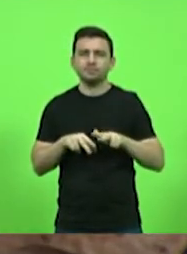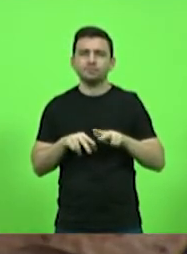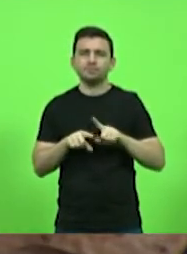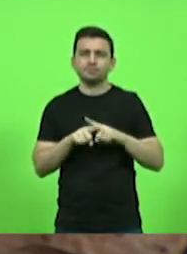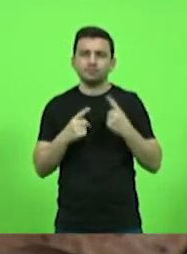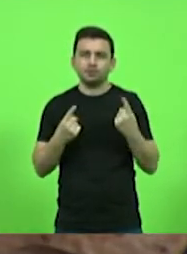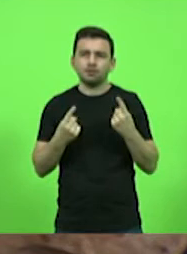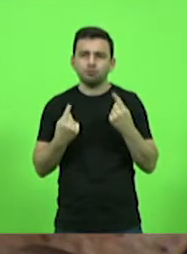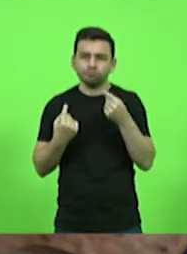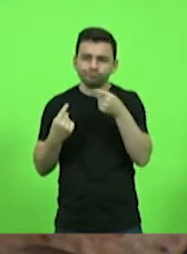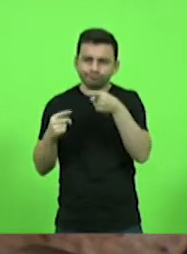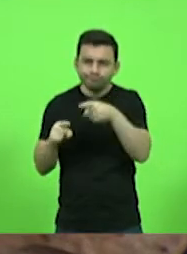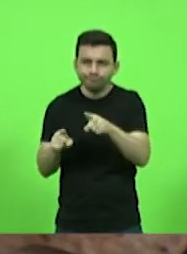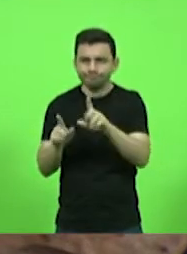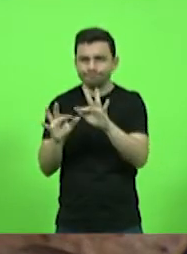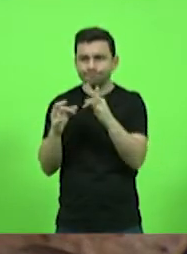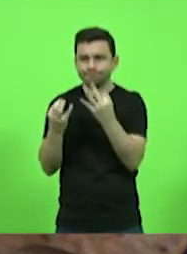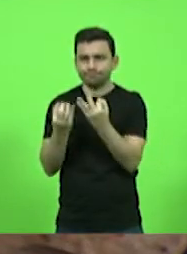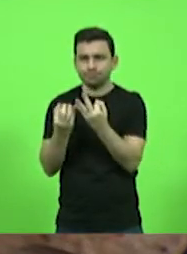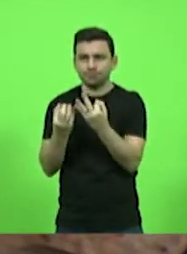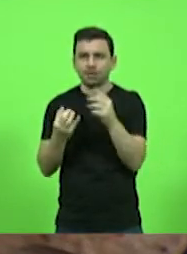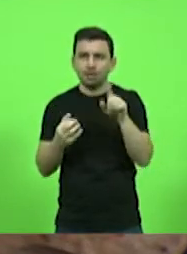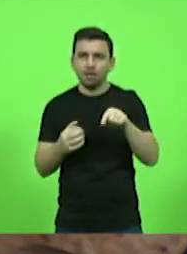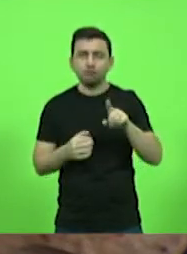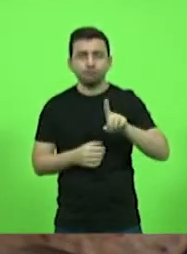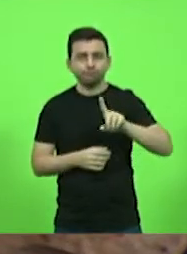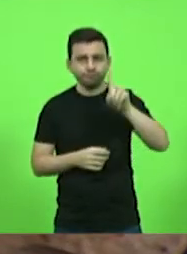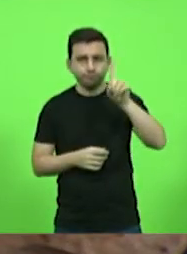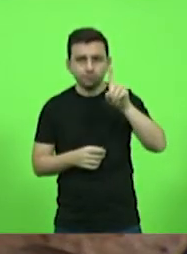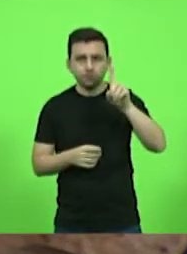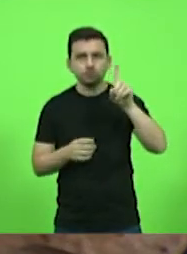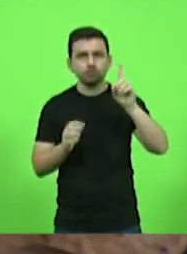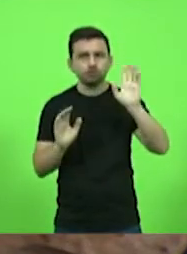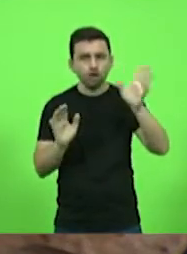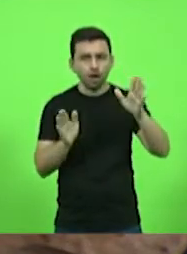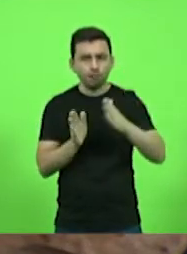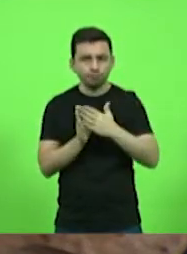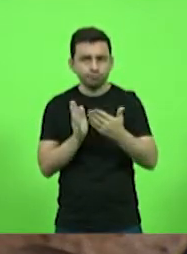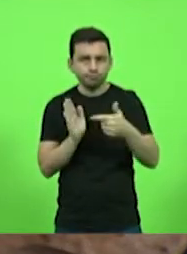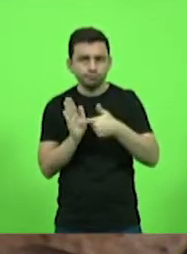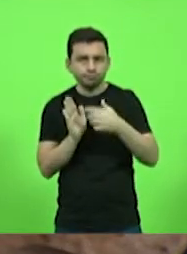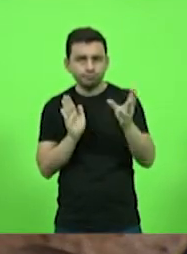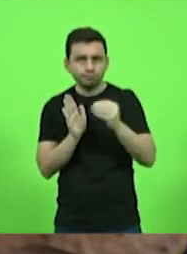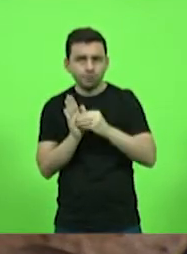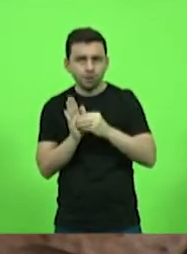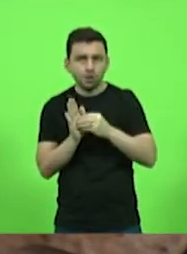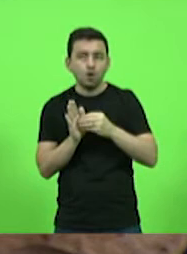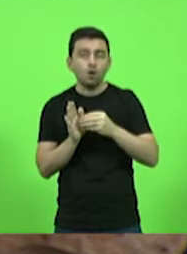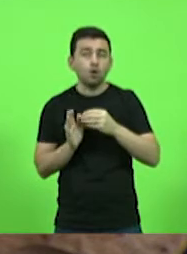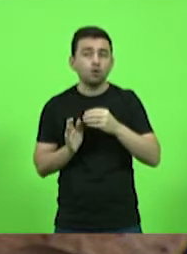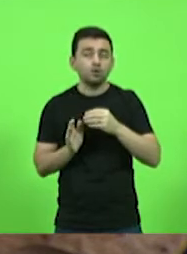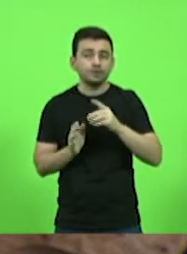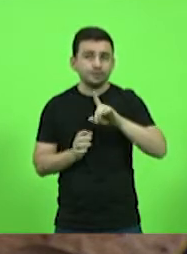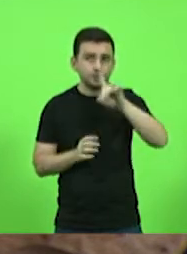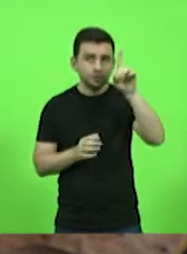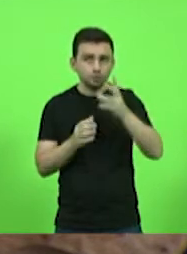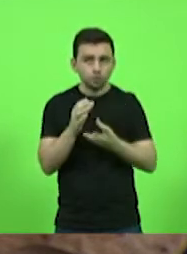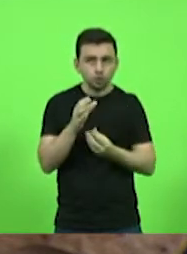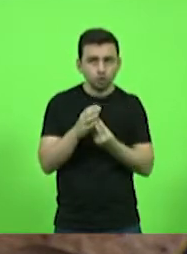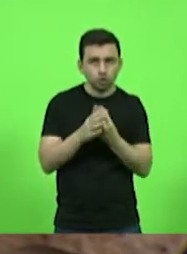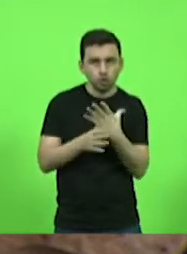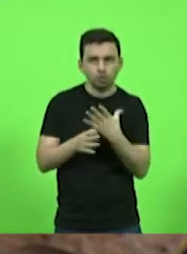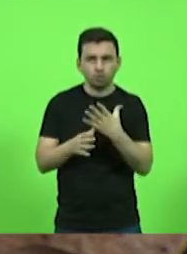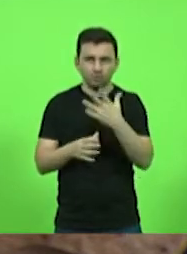família. A palavra do nosso Deus já definiu, quando Deus criou, né, o ser